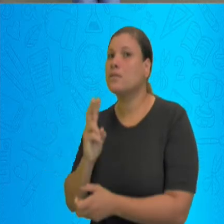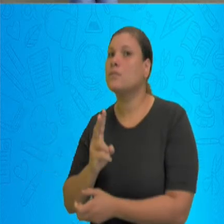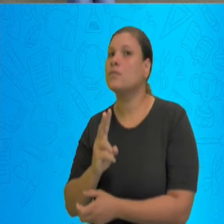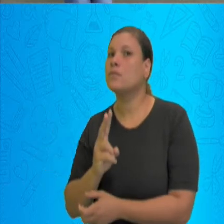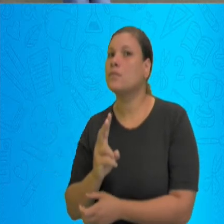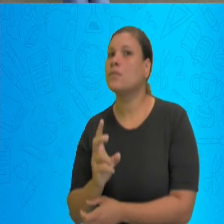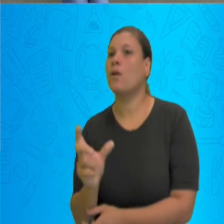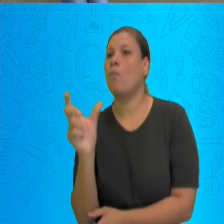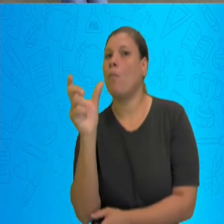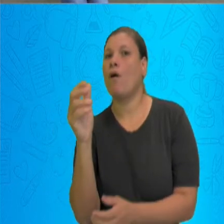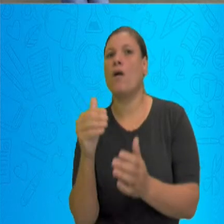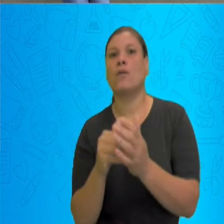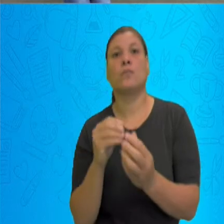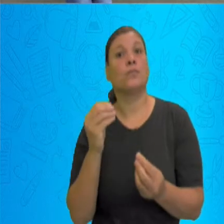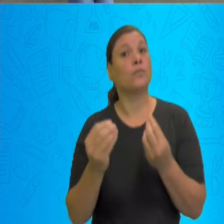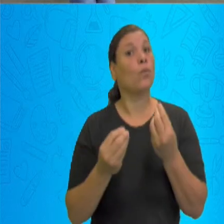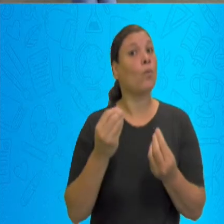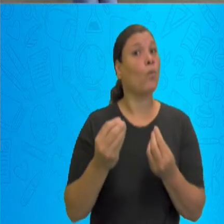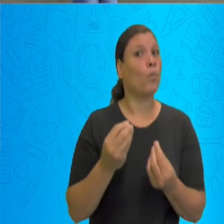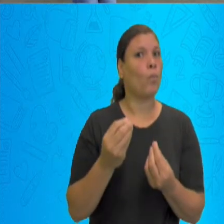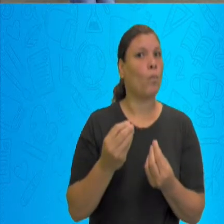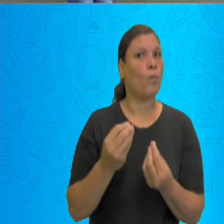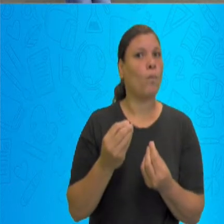com as pessoas.